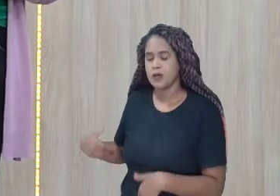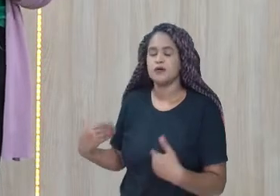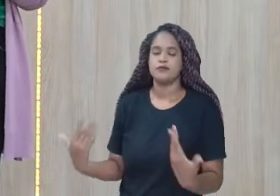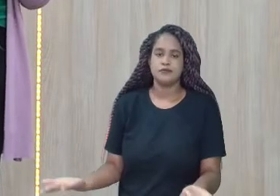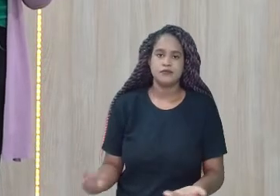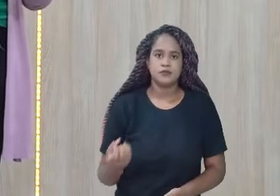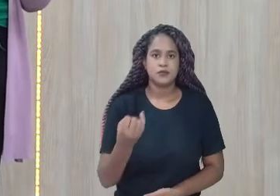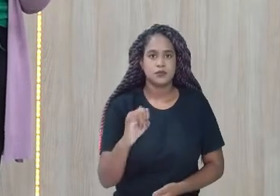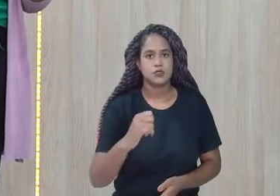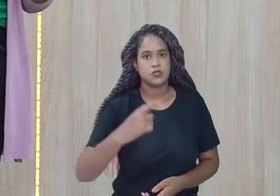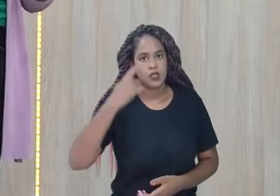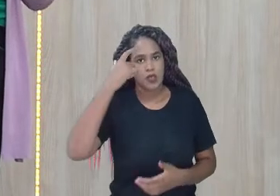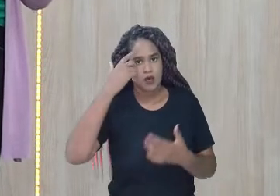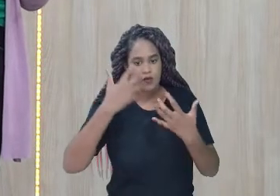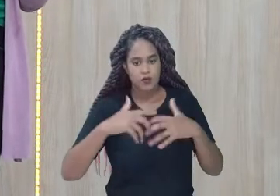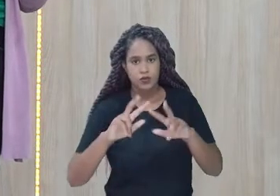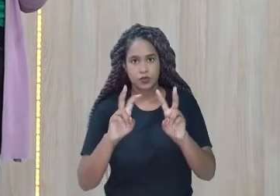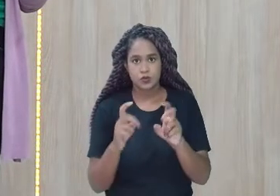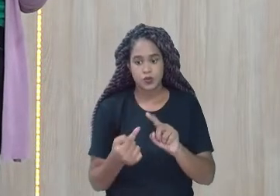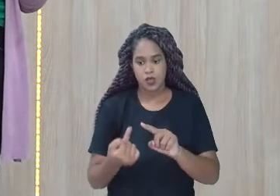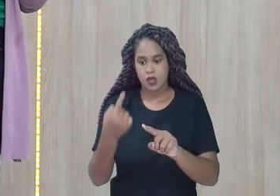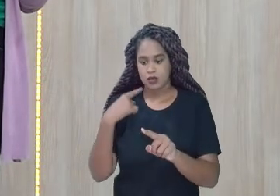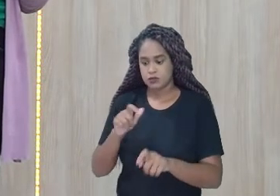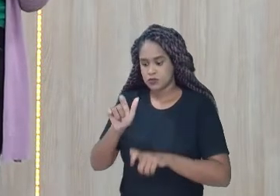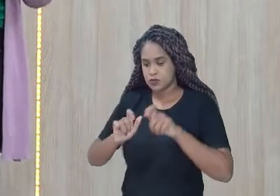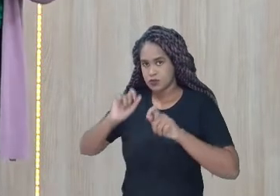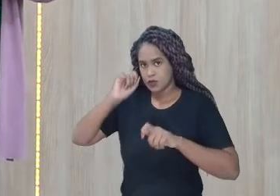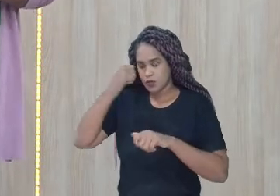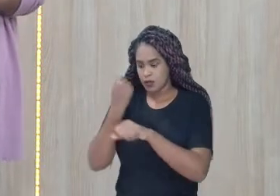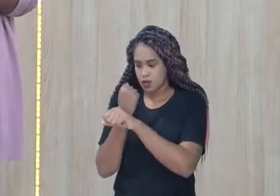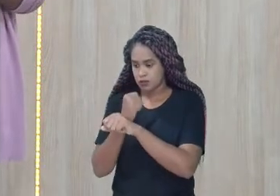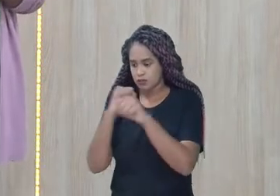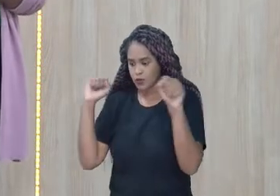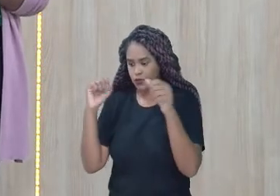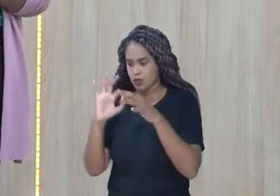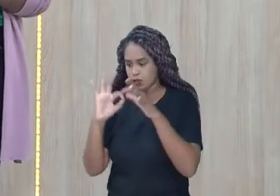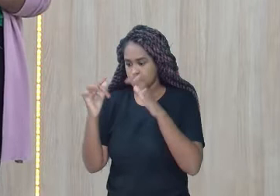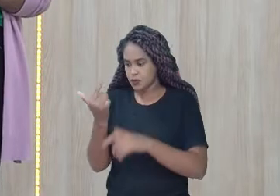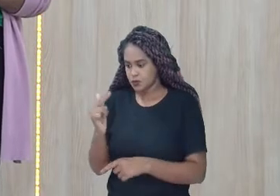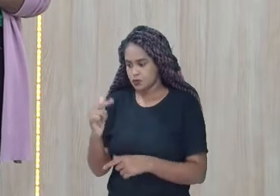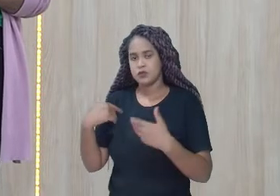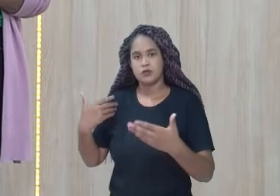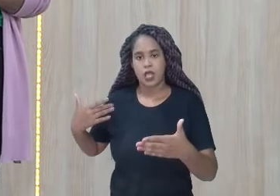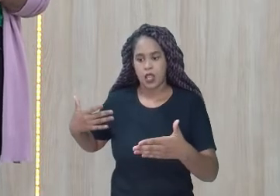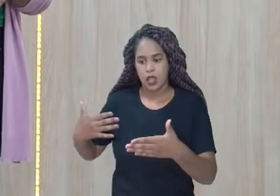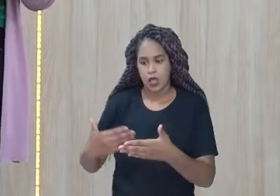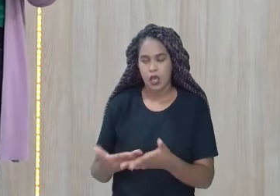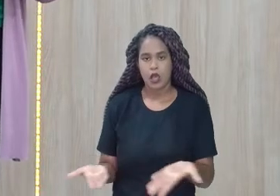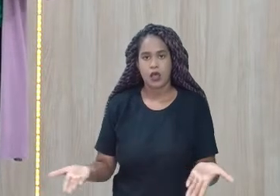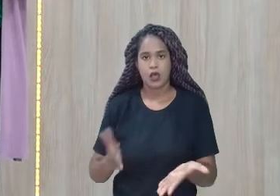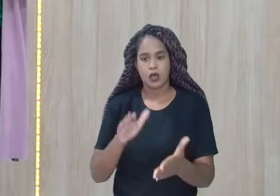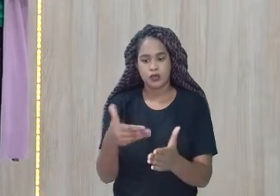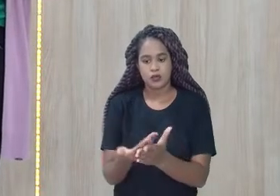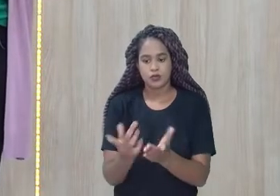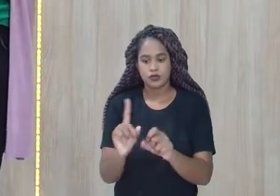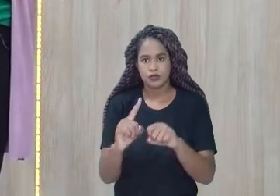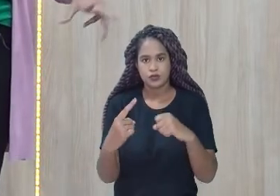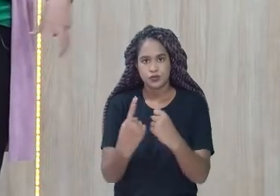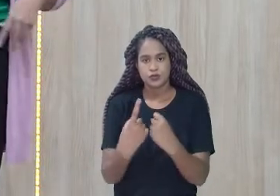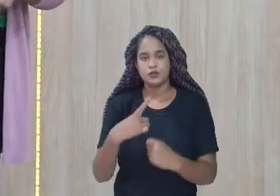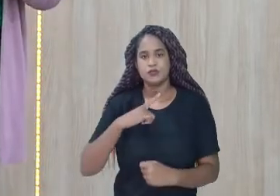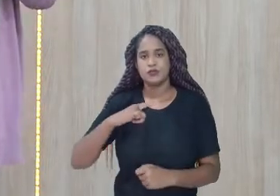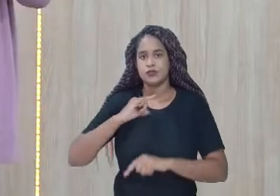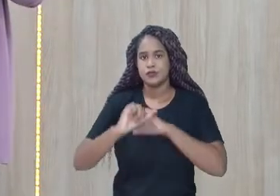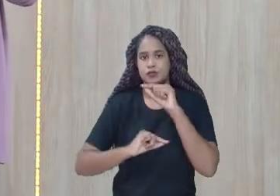pensar que a liberdade foi negada aos povos negros no passado, essa é uma questão de dívida histórica. Então, foi negado acesso à